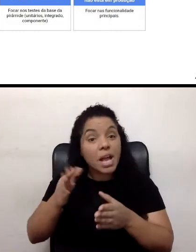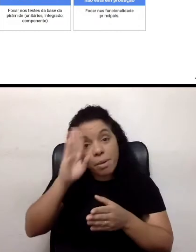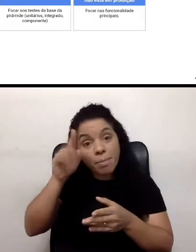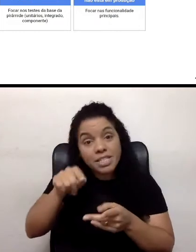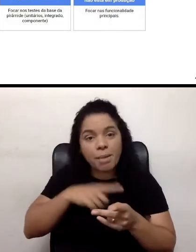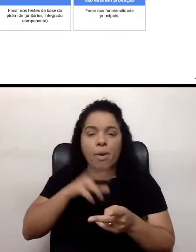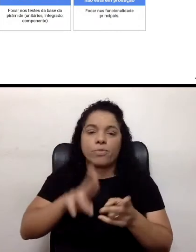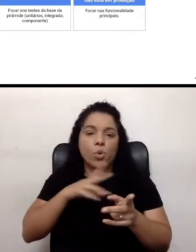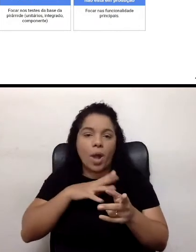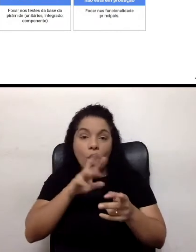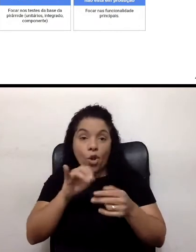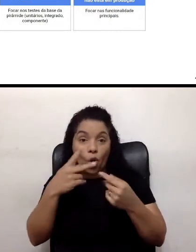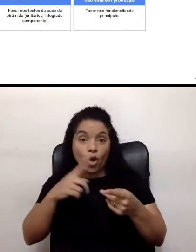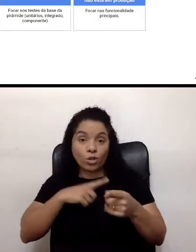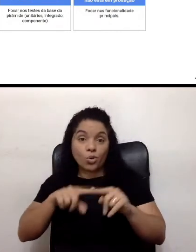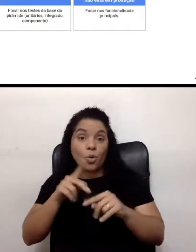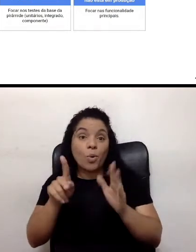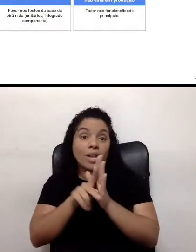no core daquele produto.